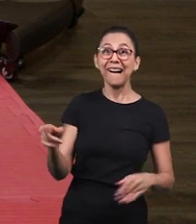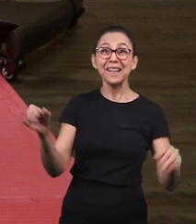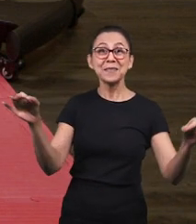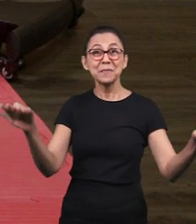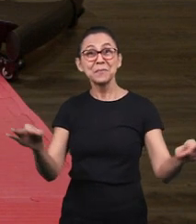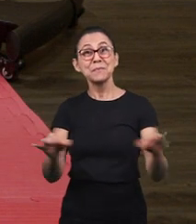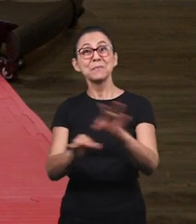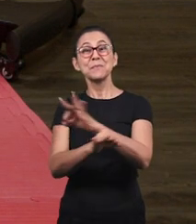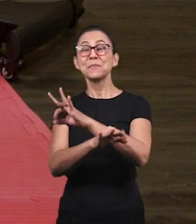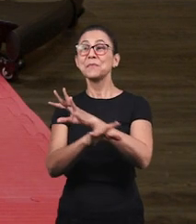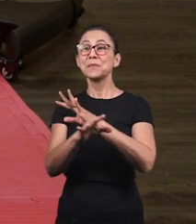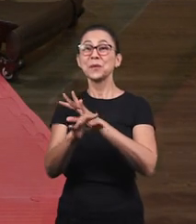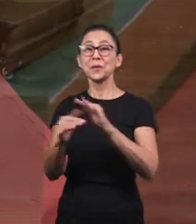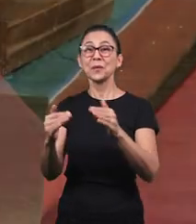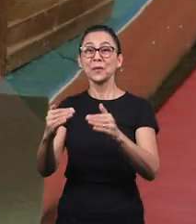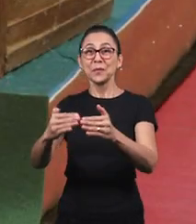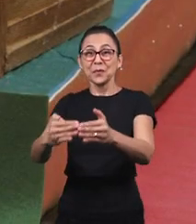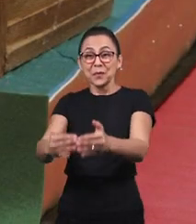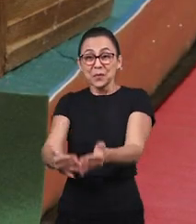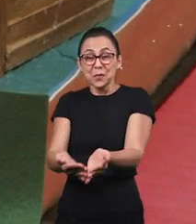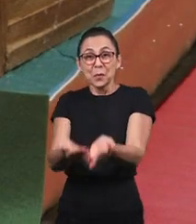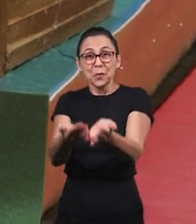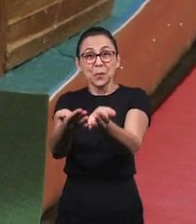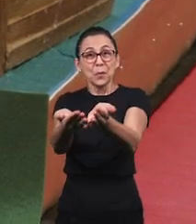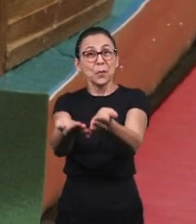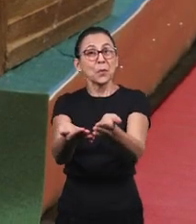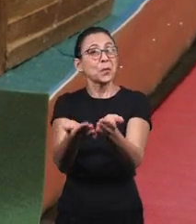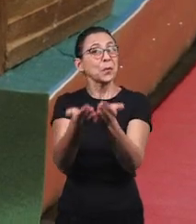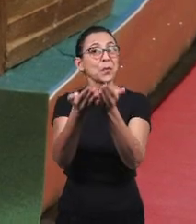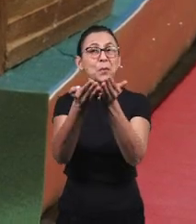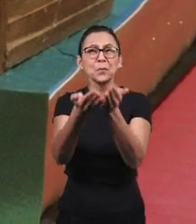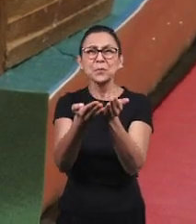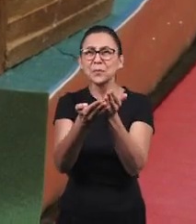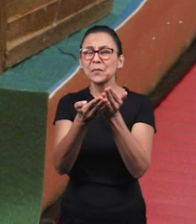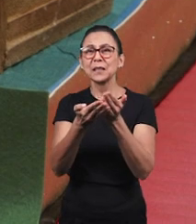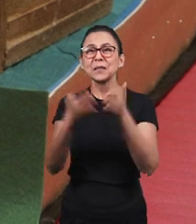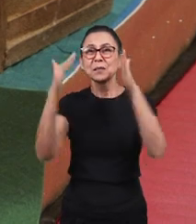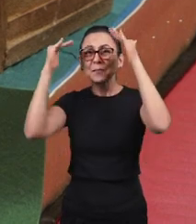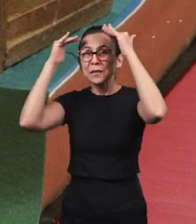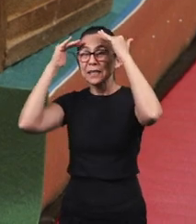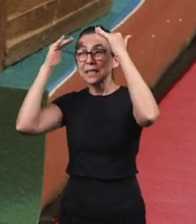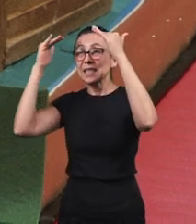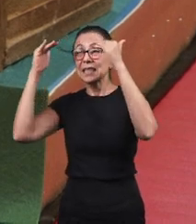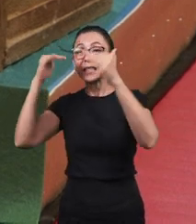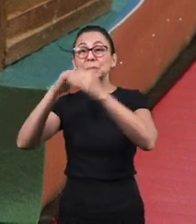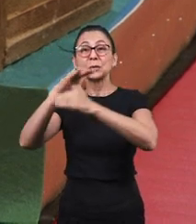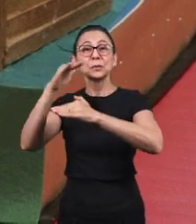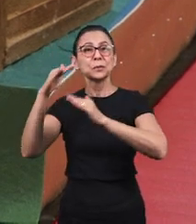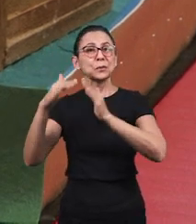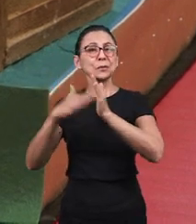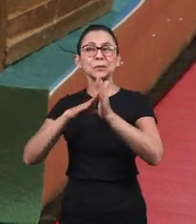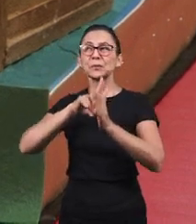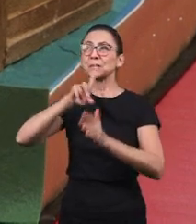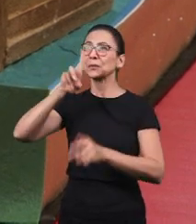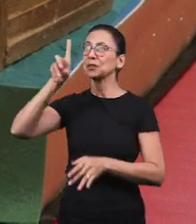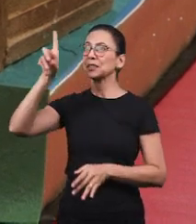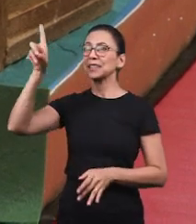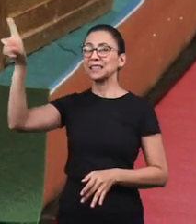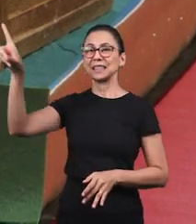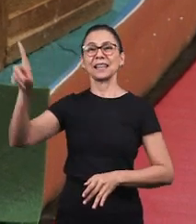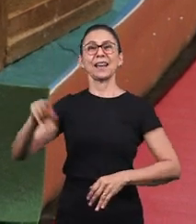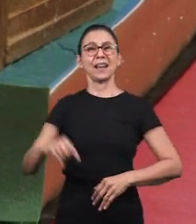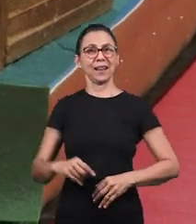arca ficou pronta. Noé fez tudo como Deus mandou. Noé foi um